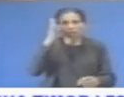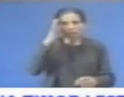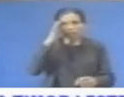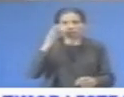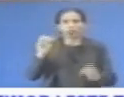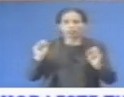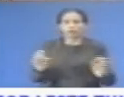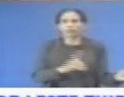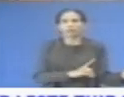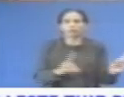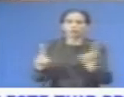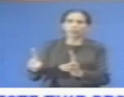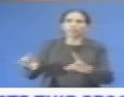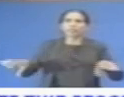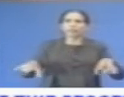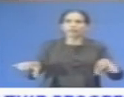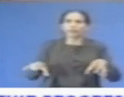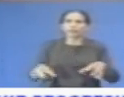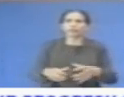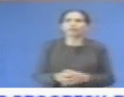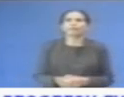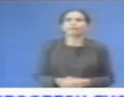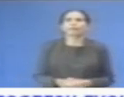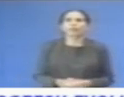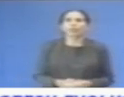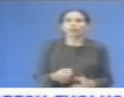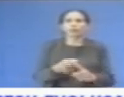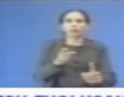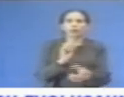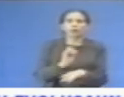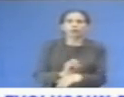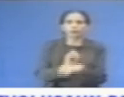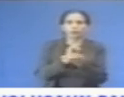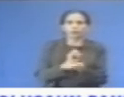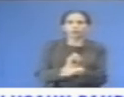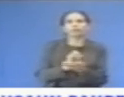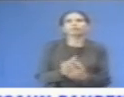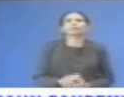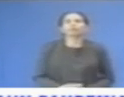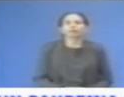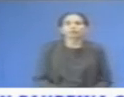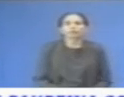Moloch implementa serviço. Hussein Clabo e Kusi, Amaro Ornai, Domingos de Deus, ba RTTL.